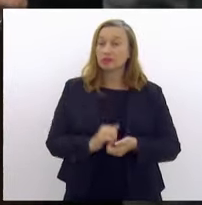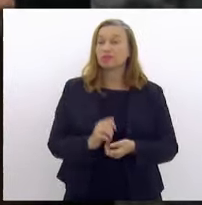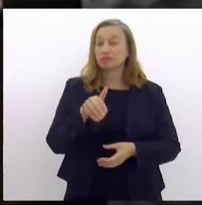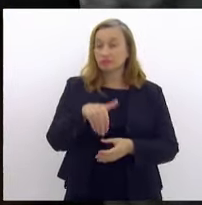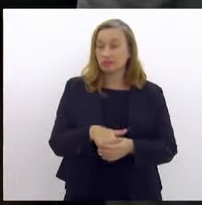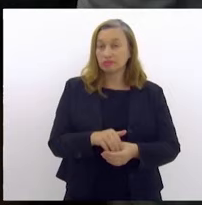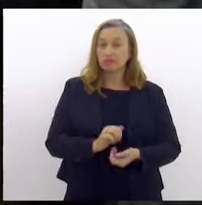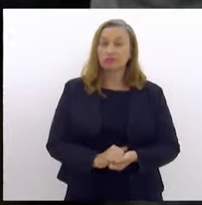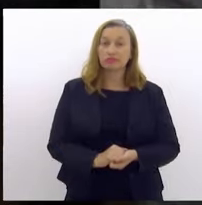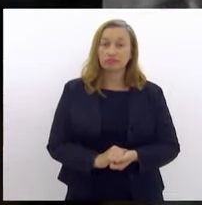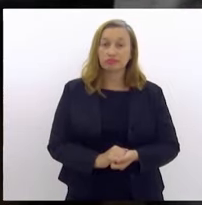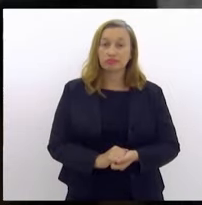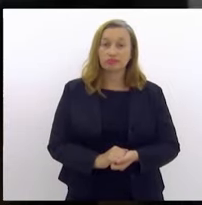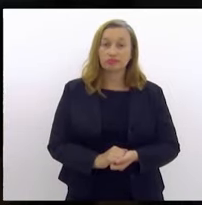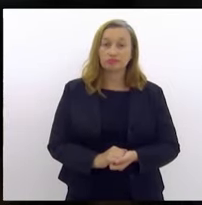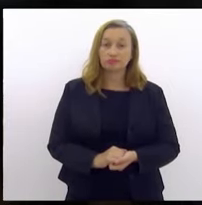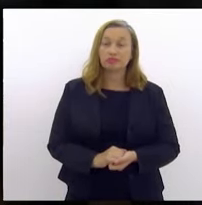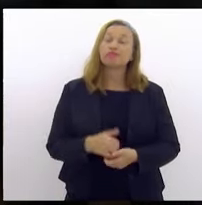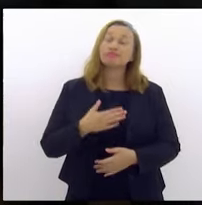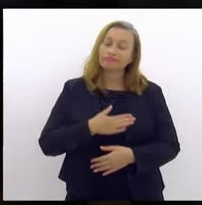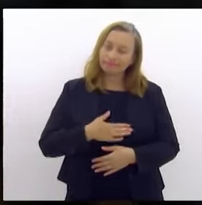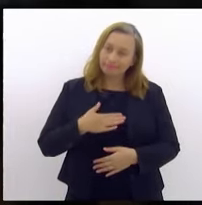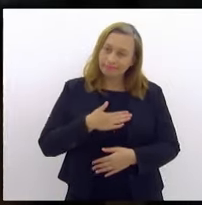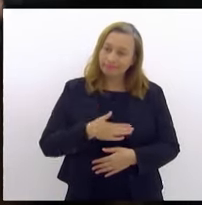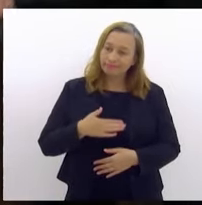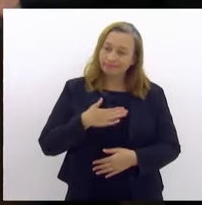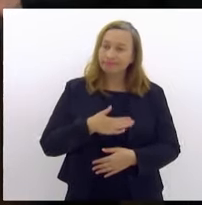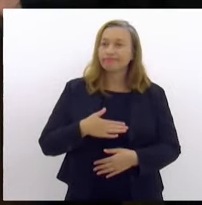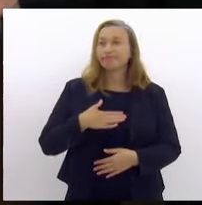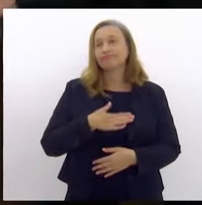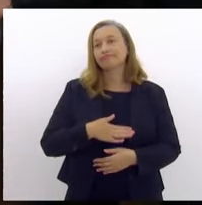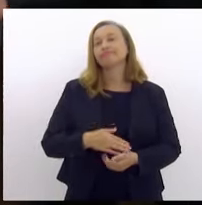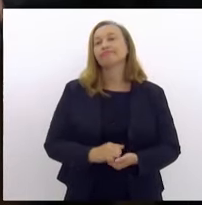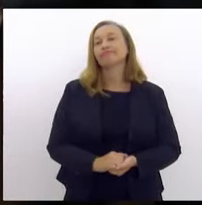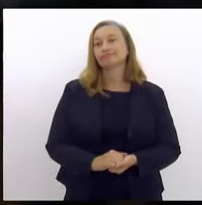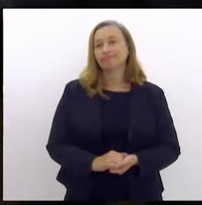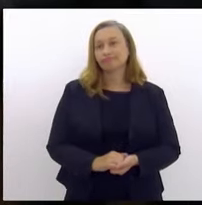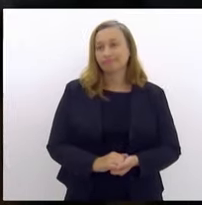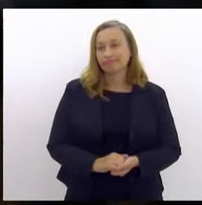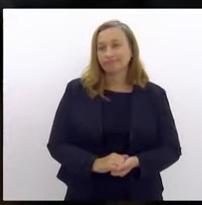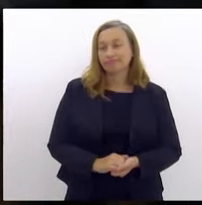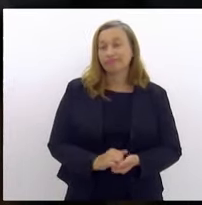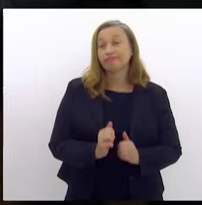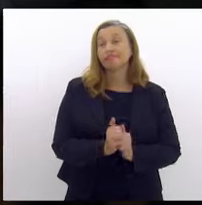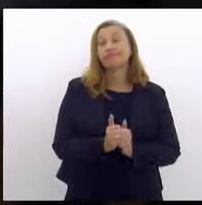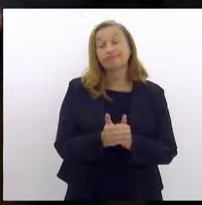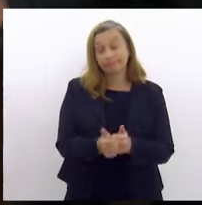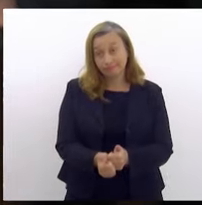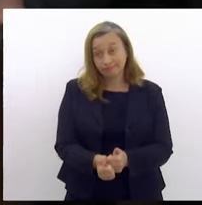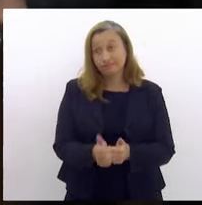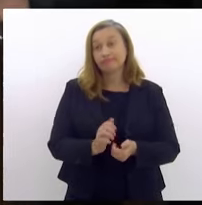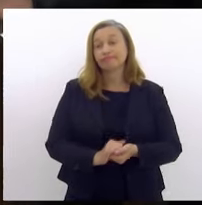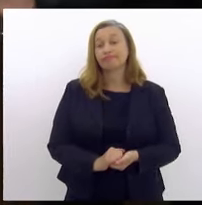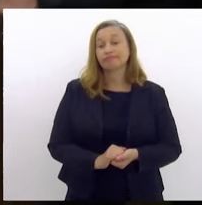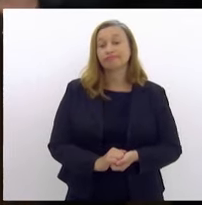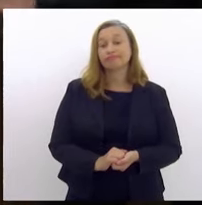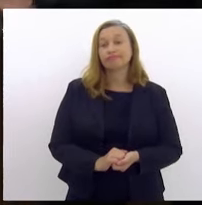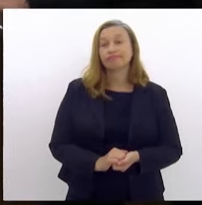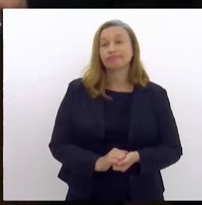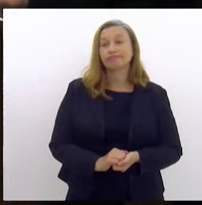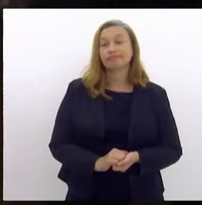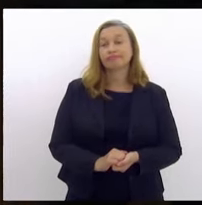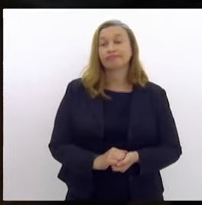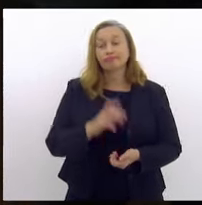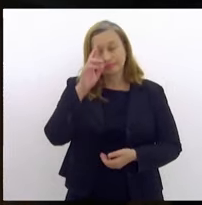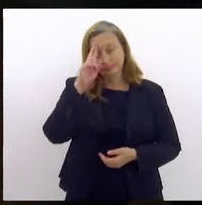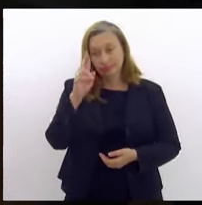voto, eu gostaria de fazer um encaminhamento regimental, se Vossa